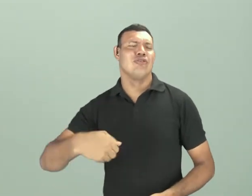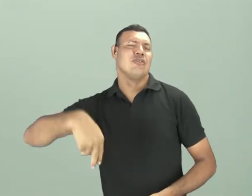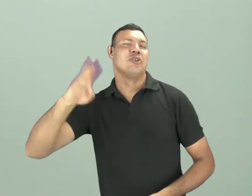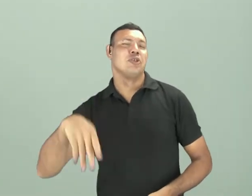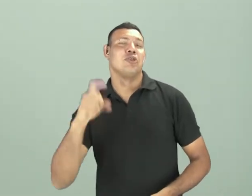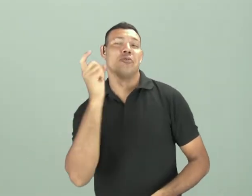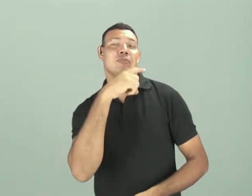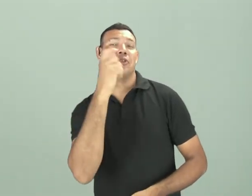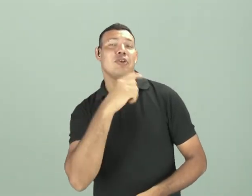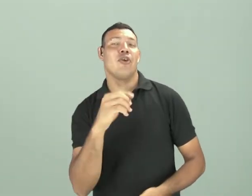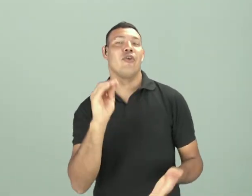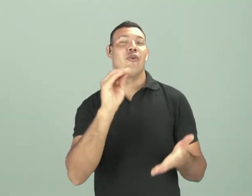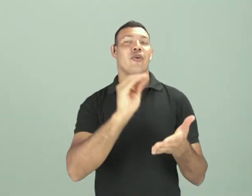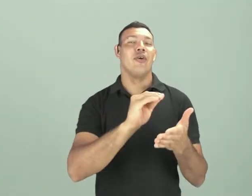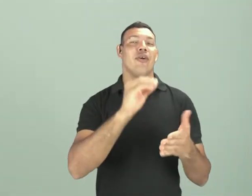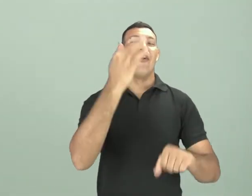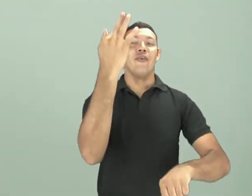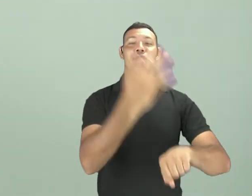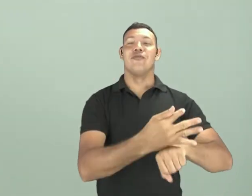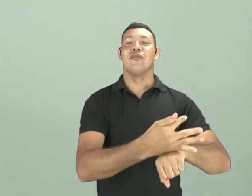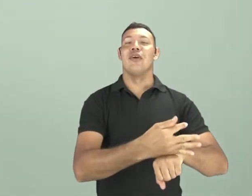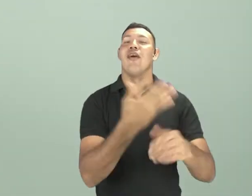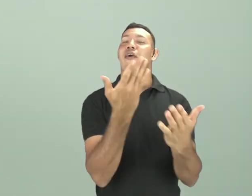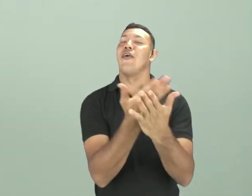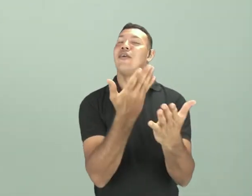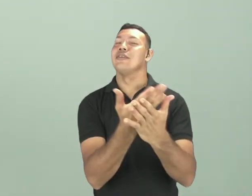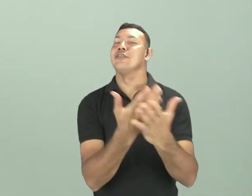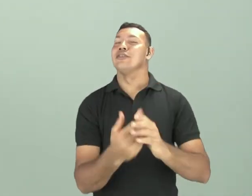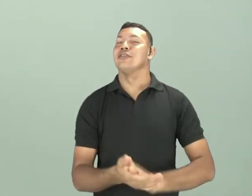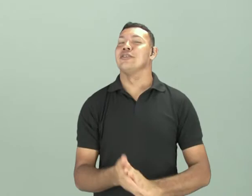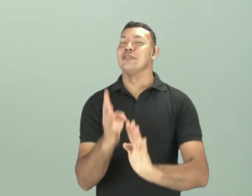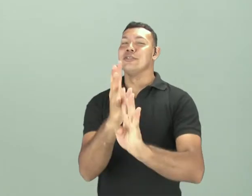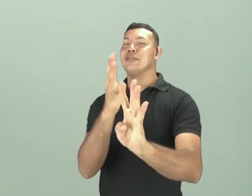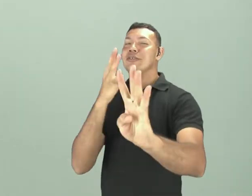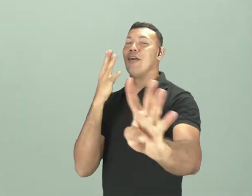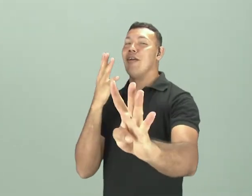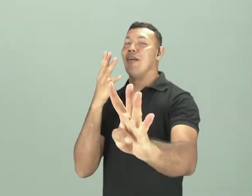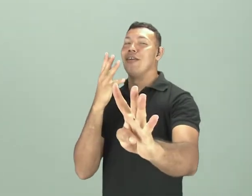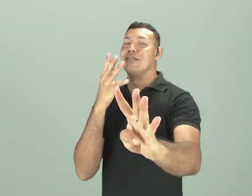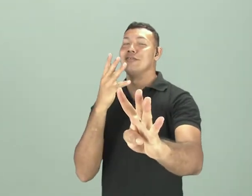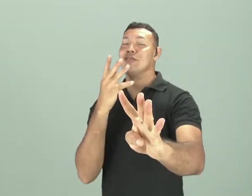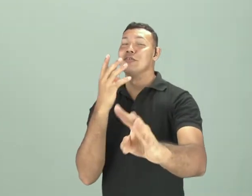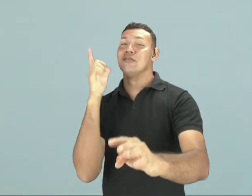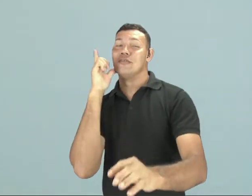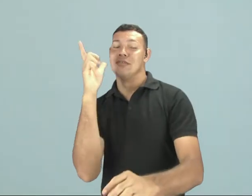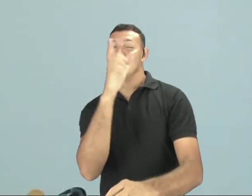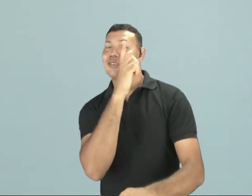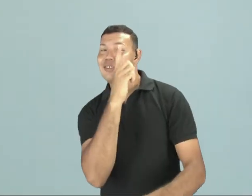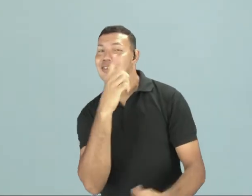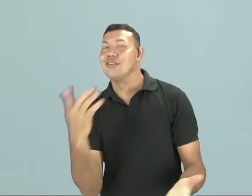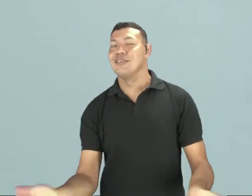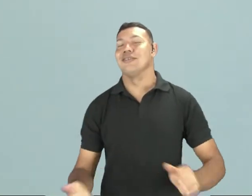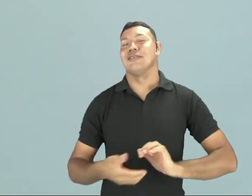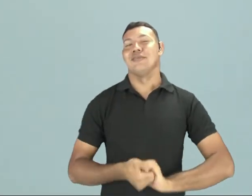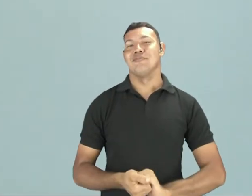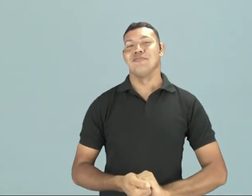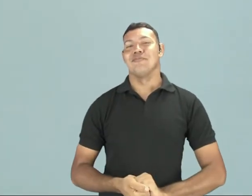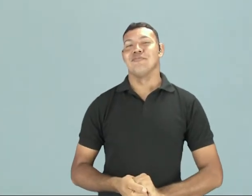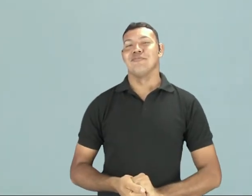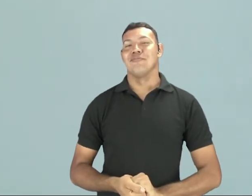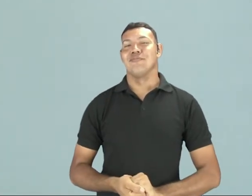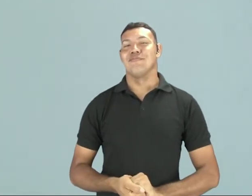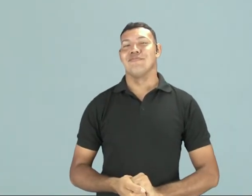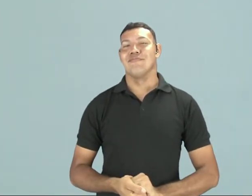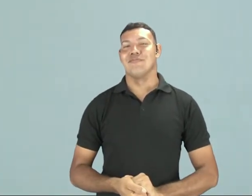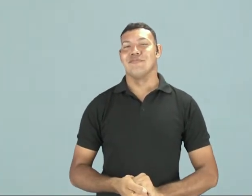para não ir para a aula, fulou a fila da merenda, né? Tava morrendo de fome e disse, ei, pega lá.